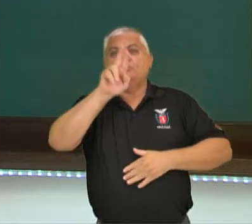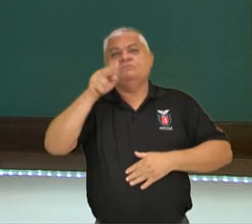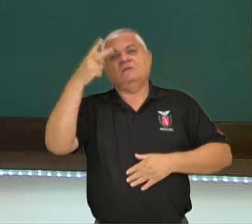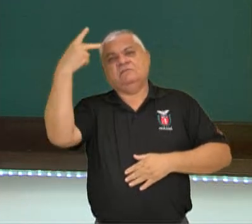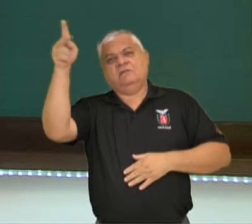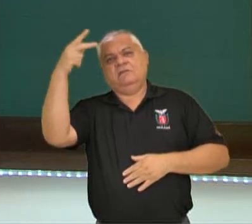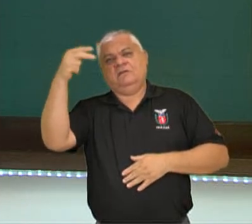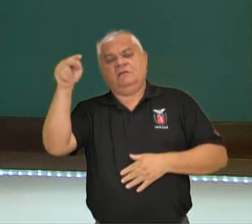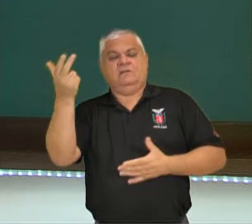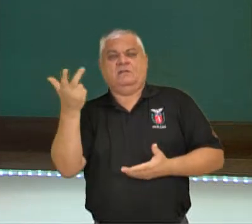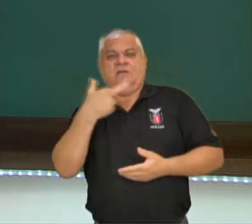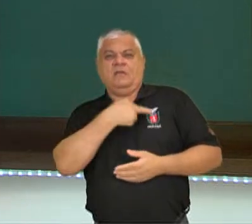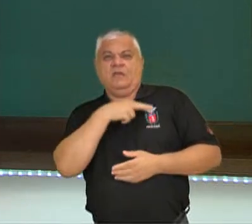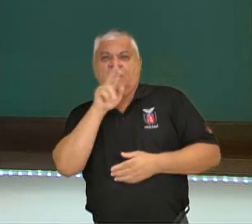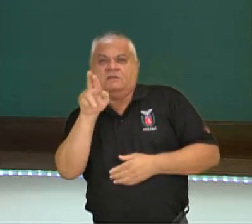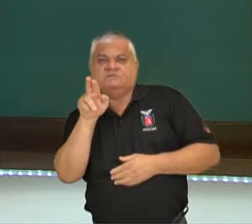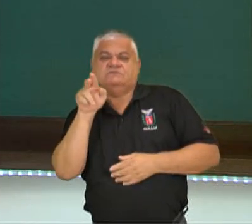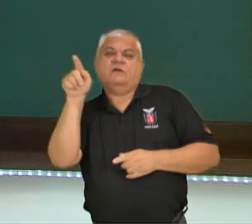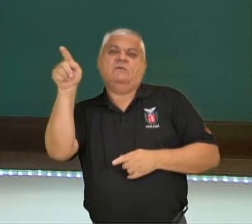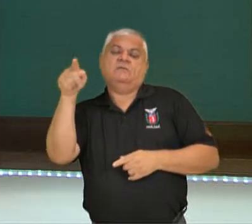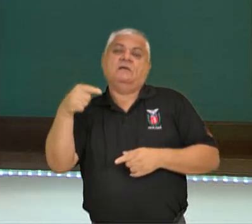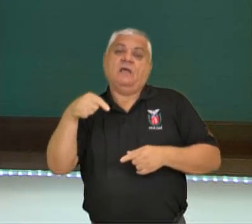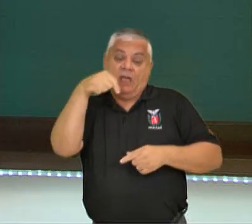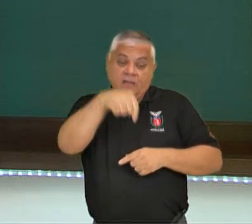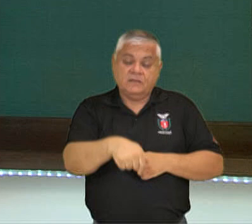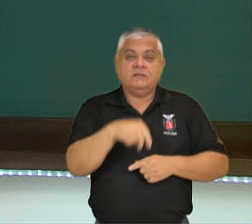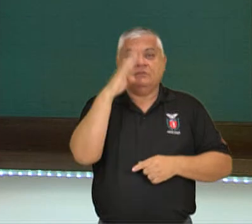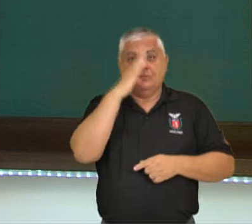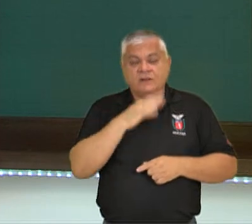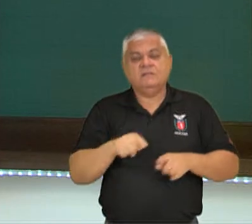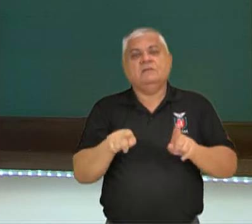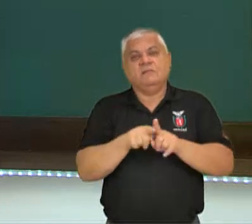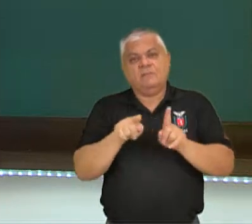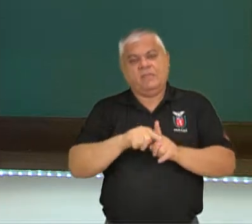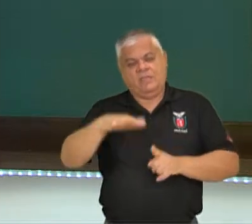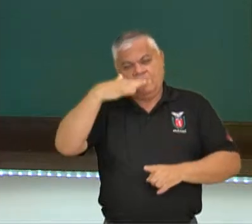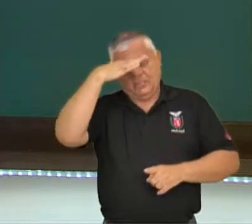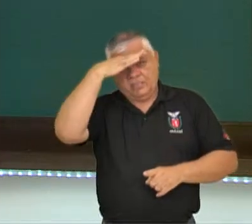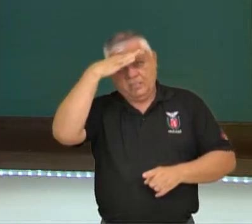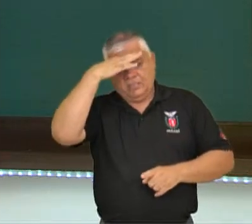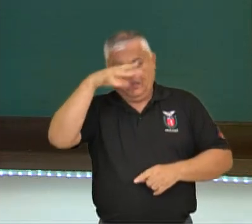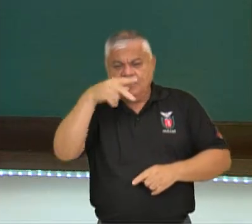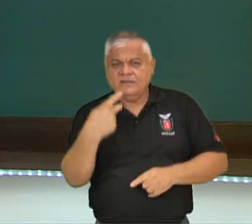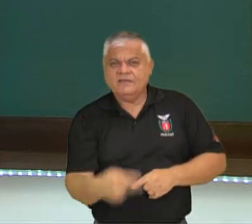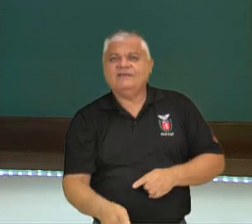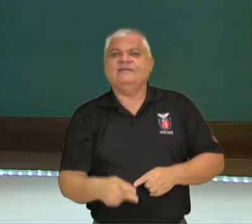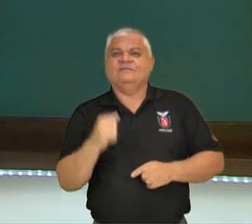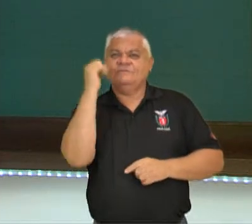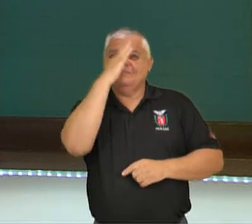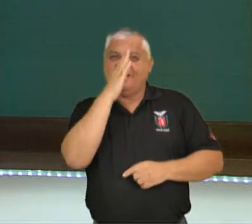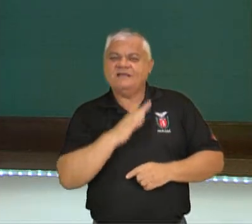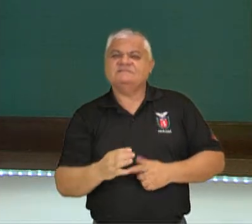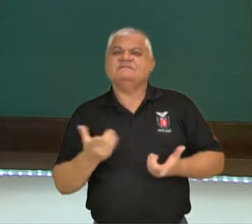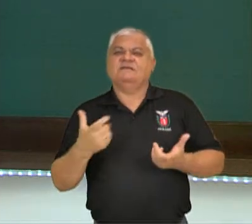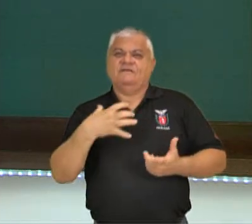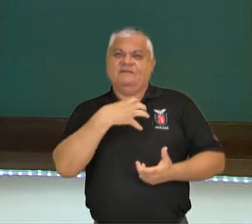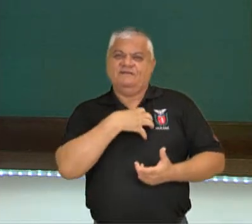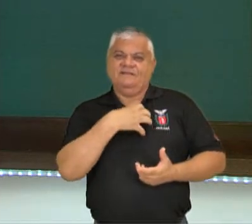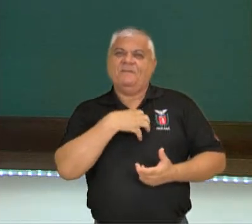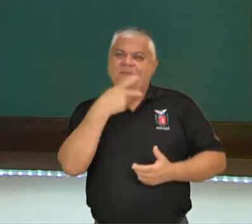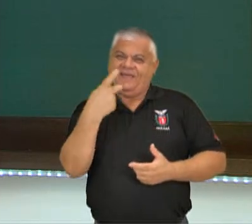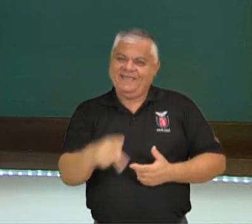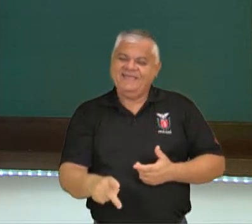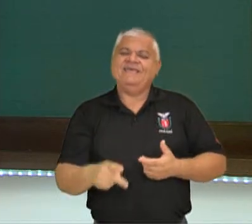religiosos lá na África e também no candomblé, né? O candomblé é aquela região